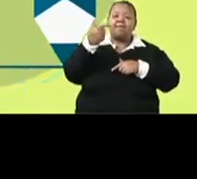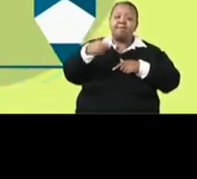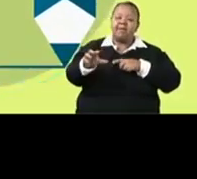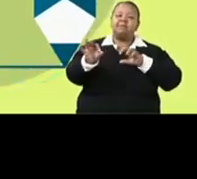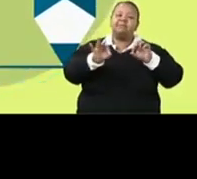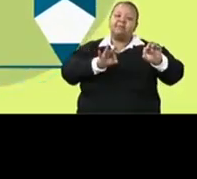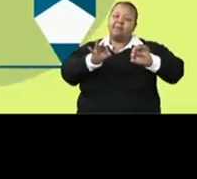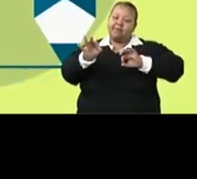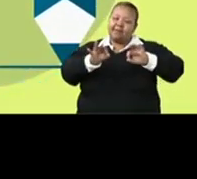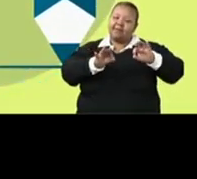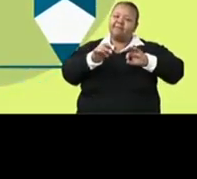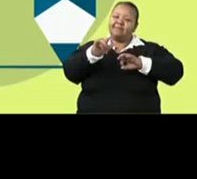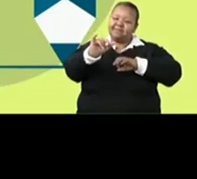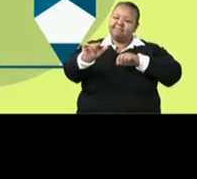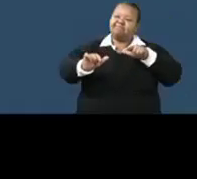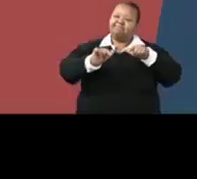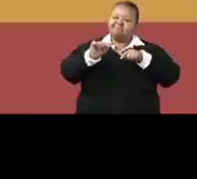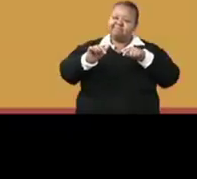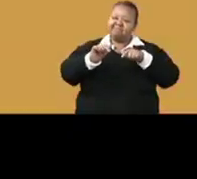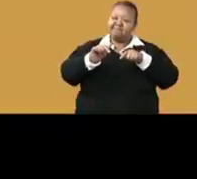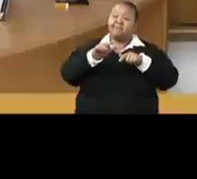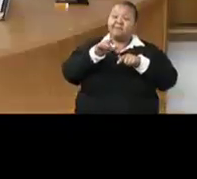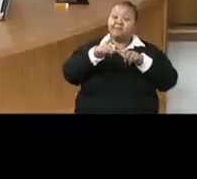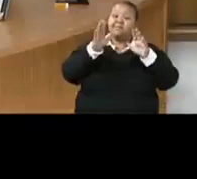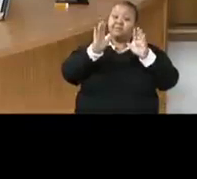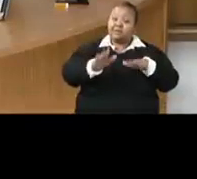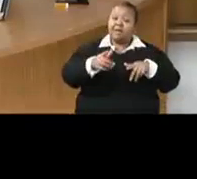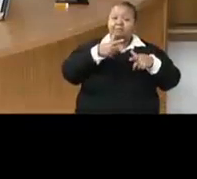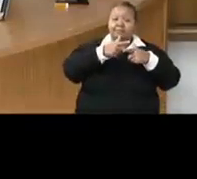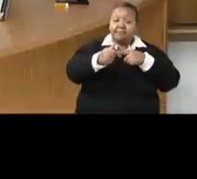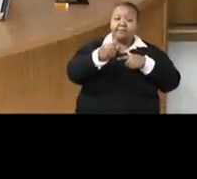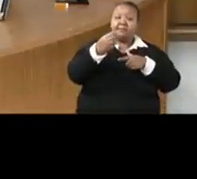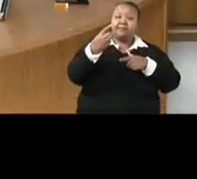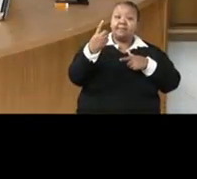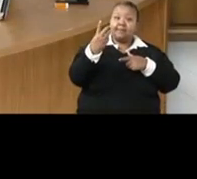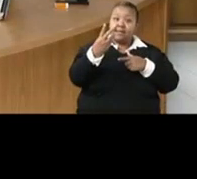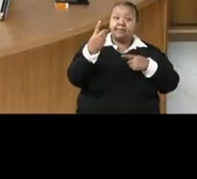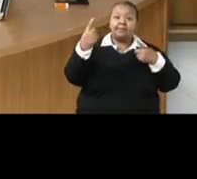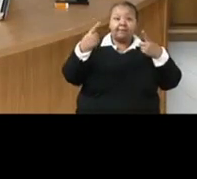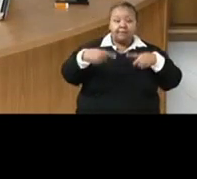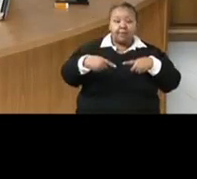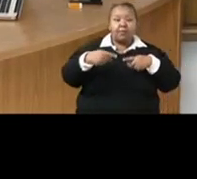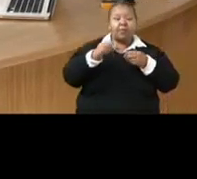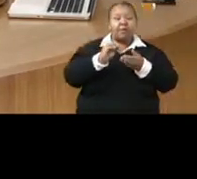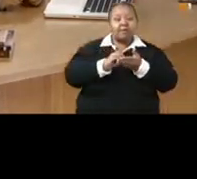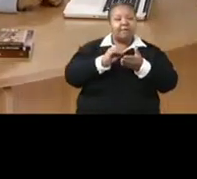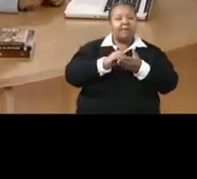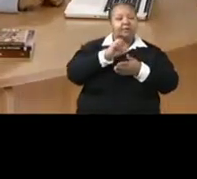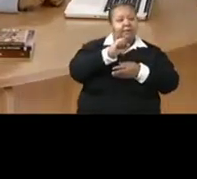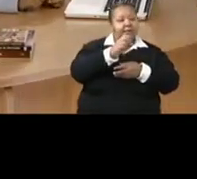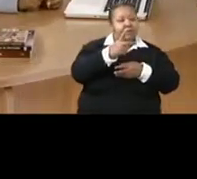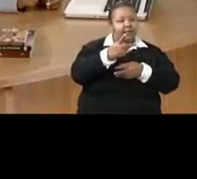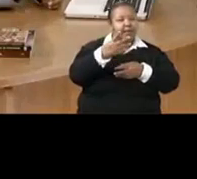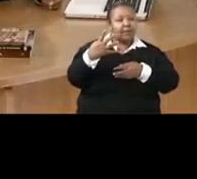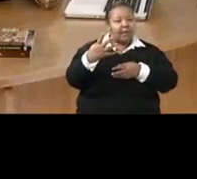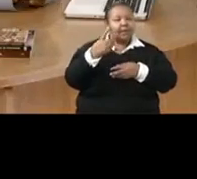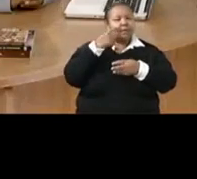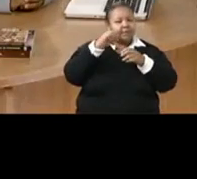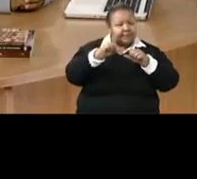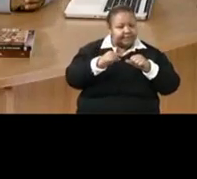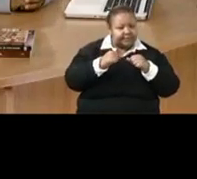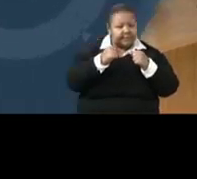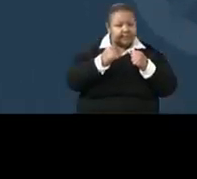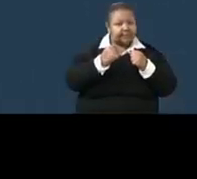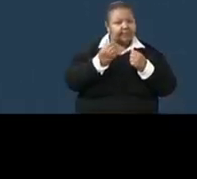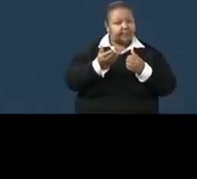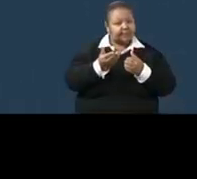mais preparado você estará para desempenhar sua profissão. Você já resolveu 3 desafios, mas ainda falta a SP4. Se